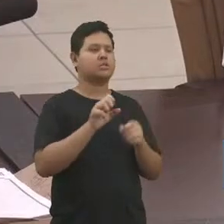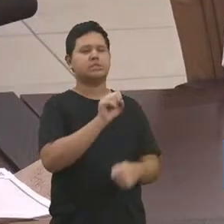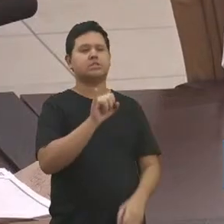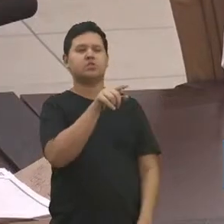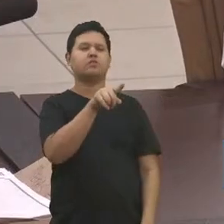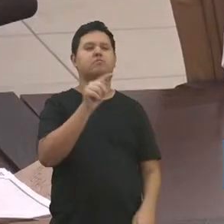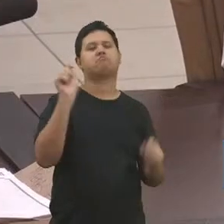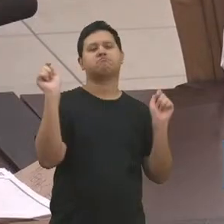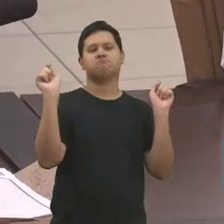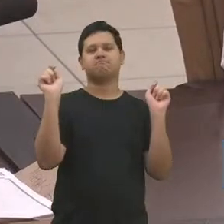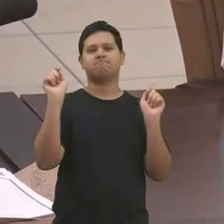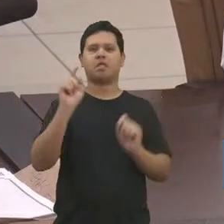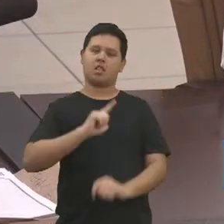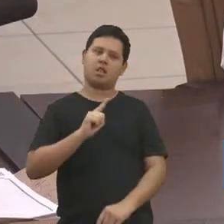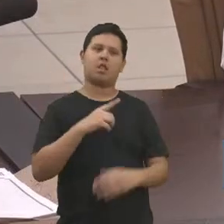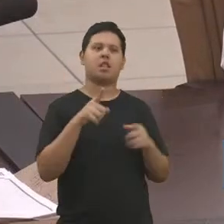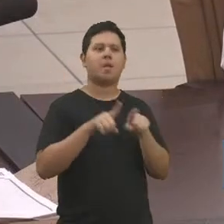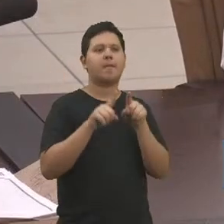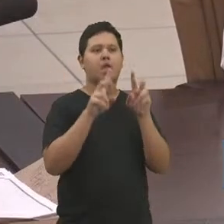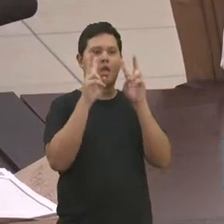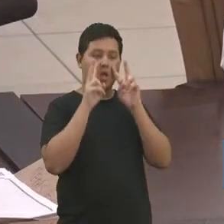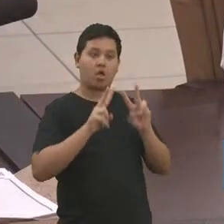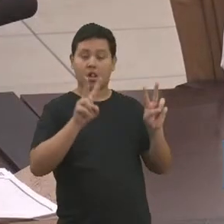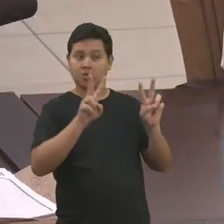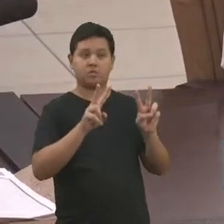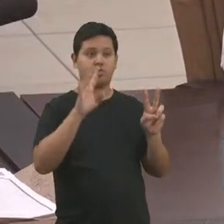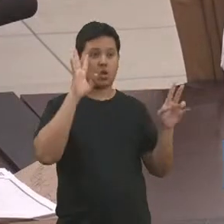se você tem também essa visão,